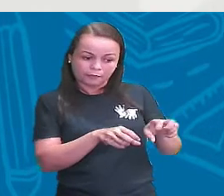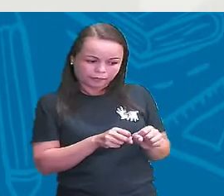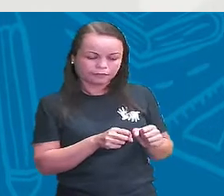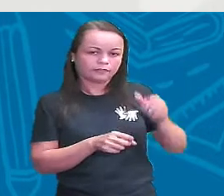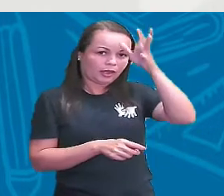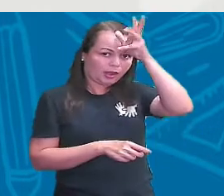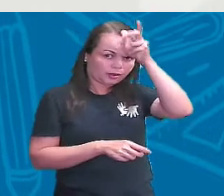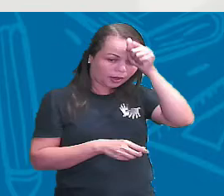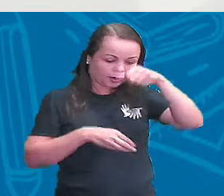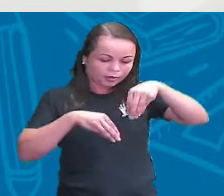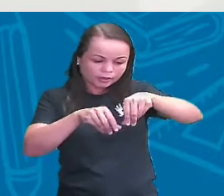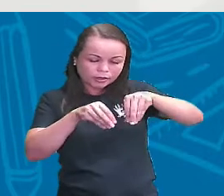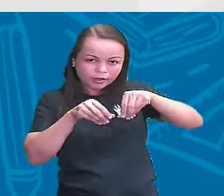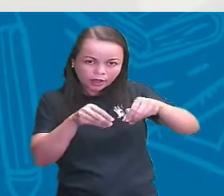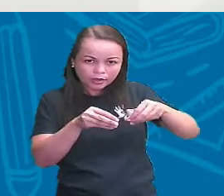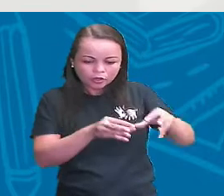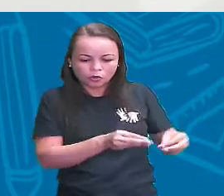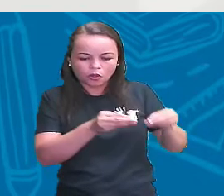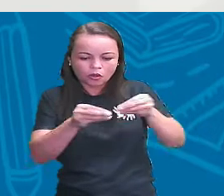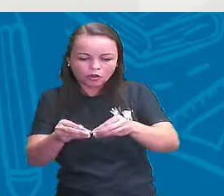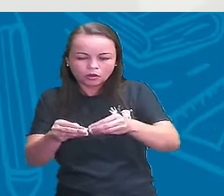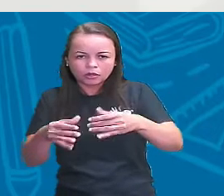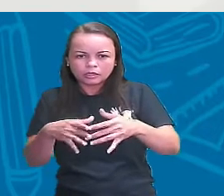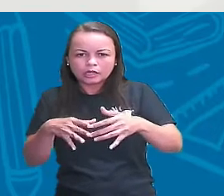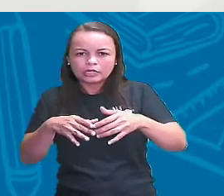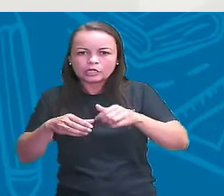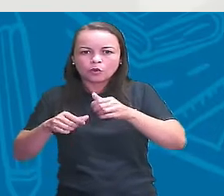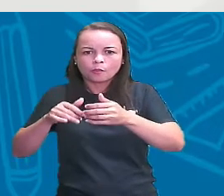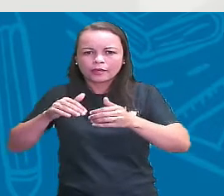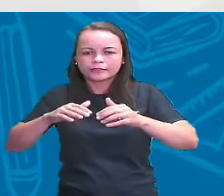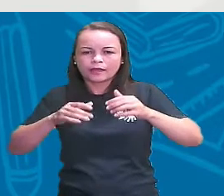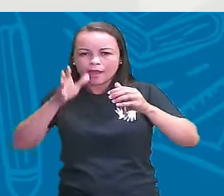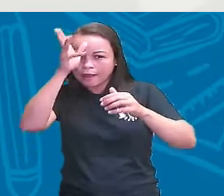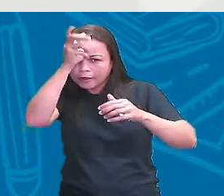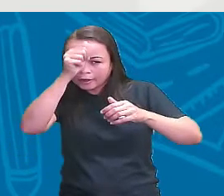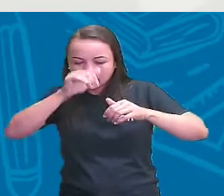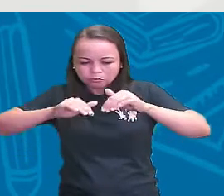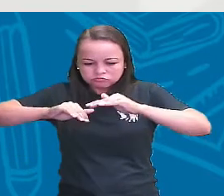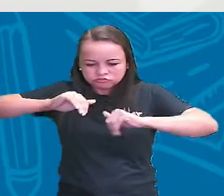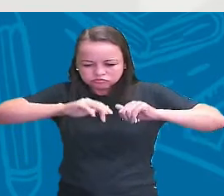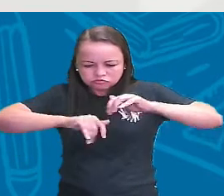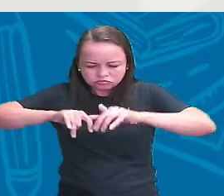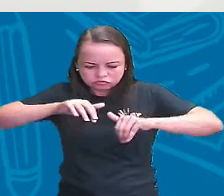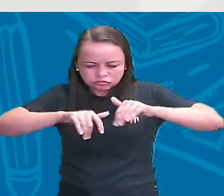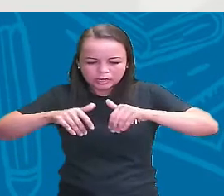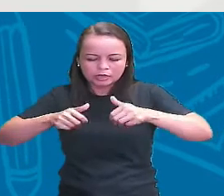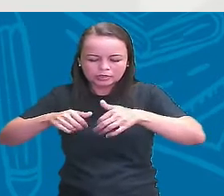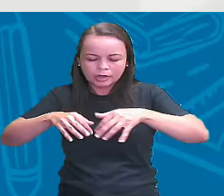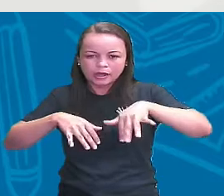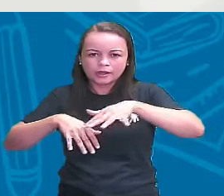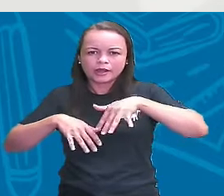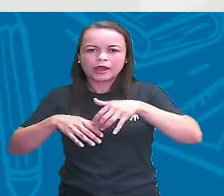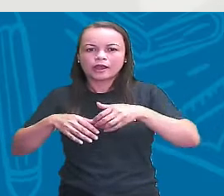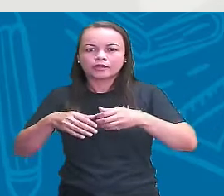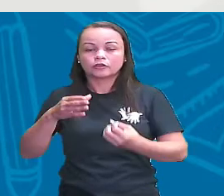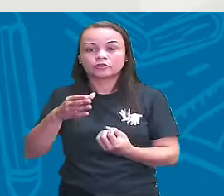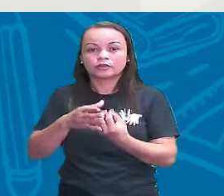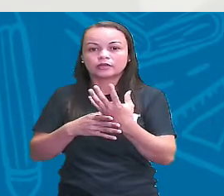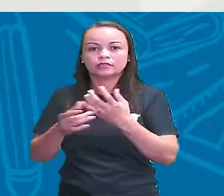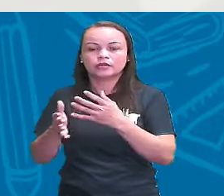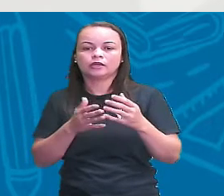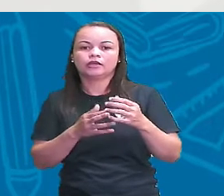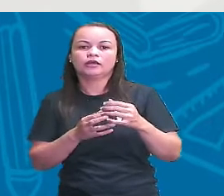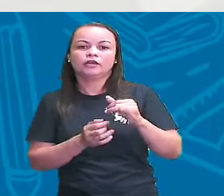e a galinha ela começa a ciscar e começa a espalhar aquela areia. É quando nasce Ifé, que é o primeiro reino